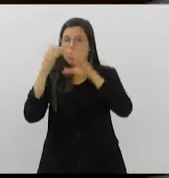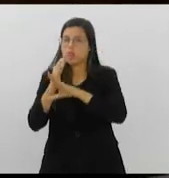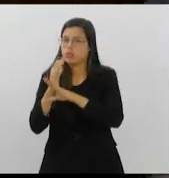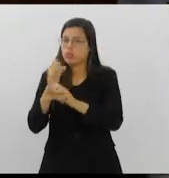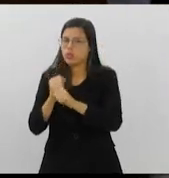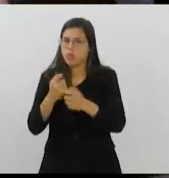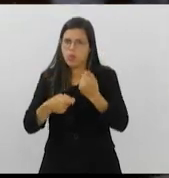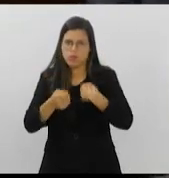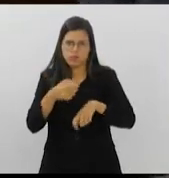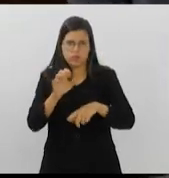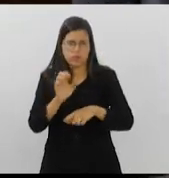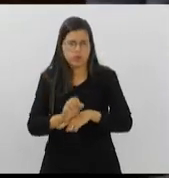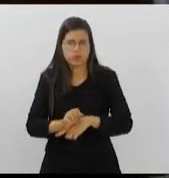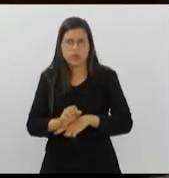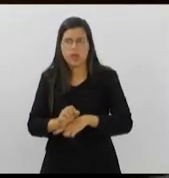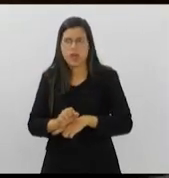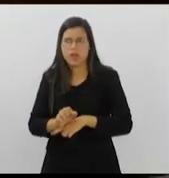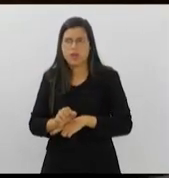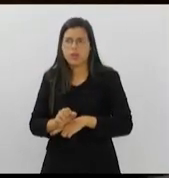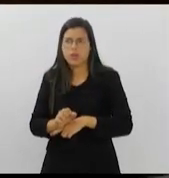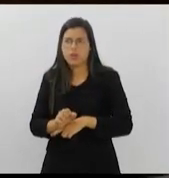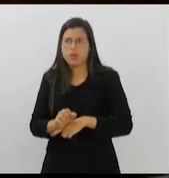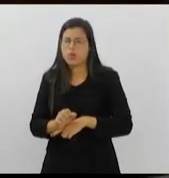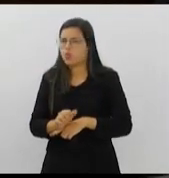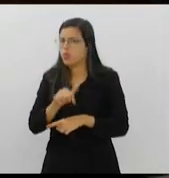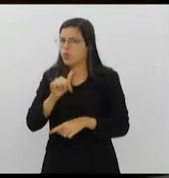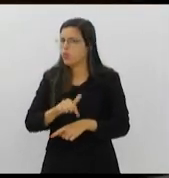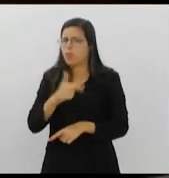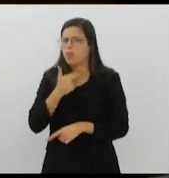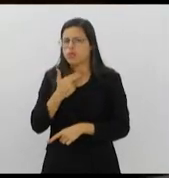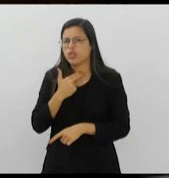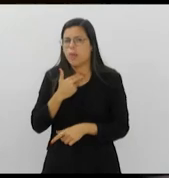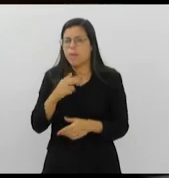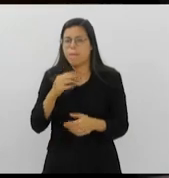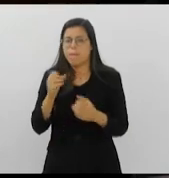dessa casa, não um poder decisório, mas um poder